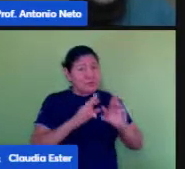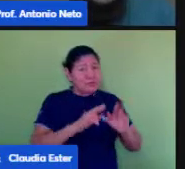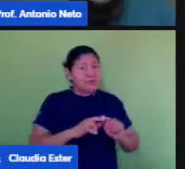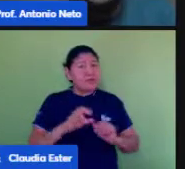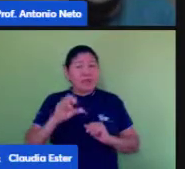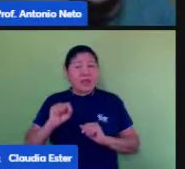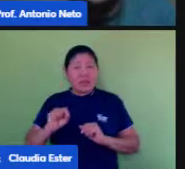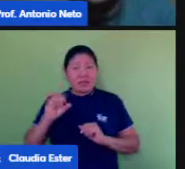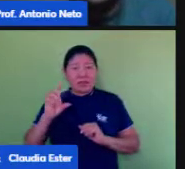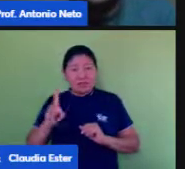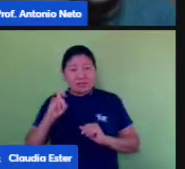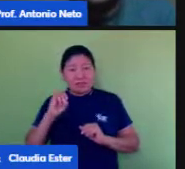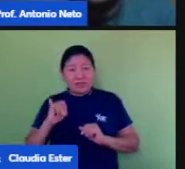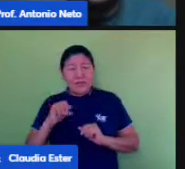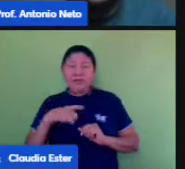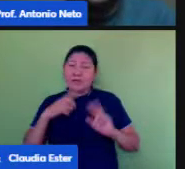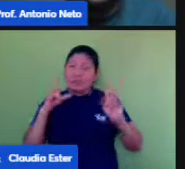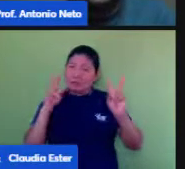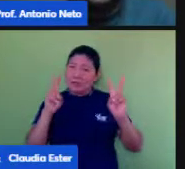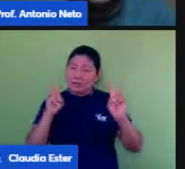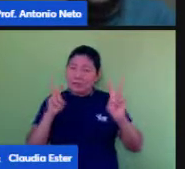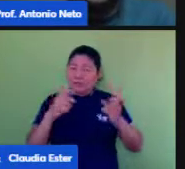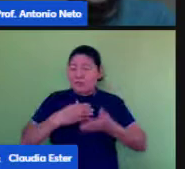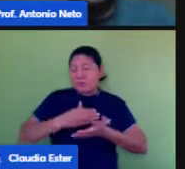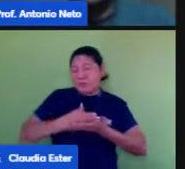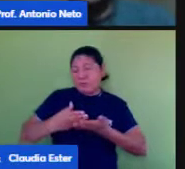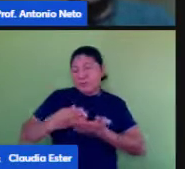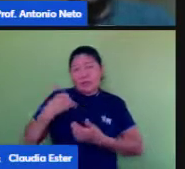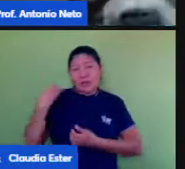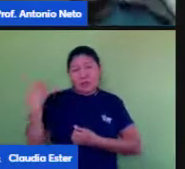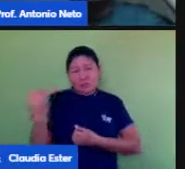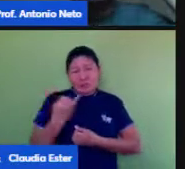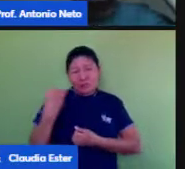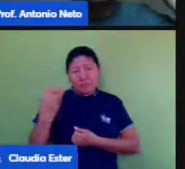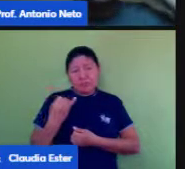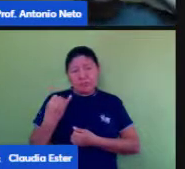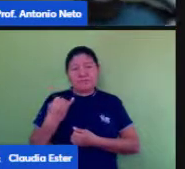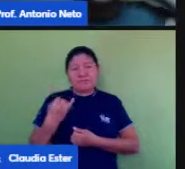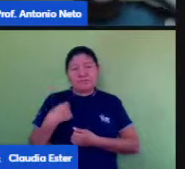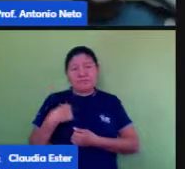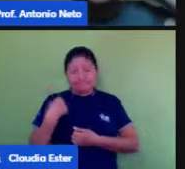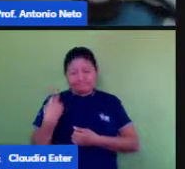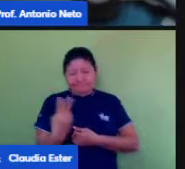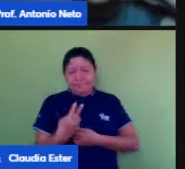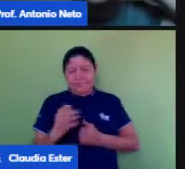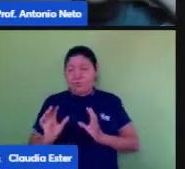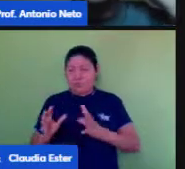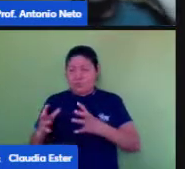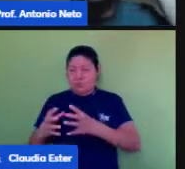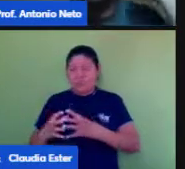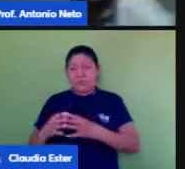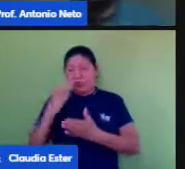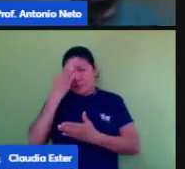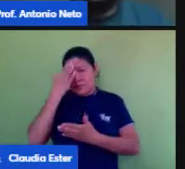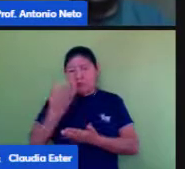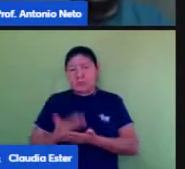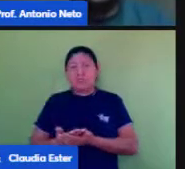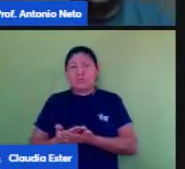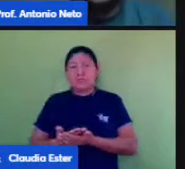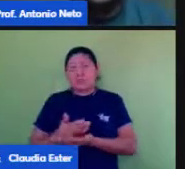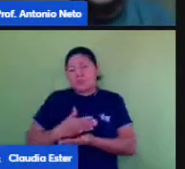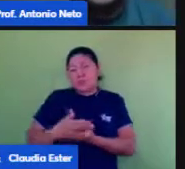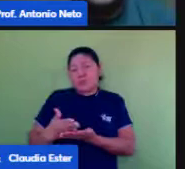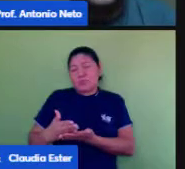tem bastante carinho e que nós acreditamos que a SDI é possível trabalhar sim, tá bom? Estamos